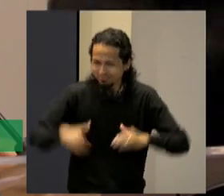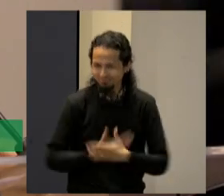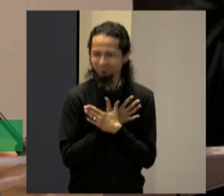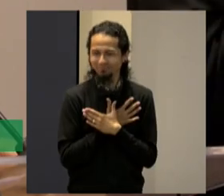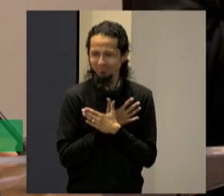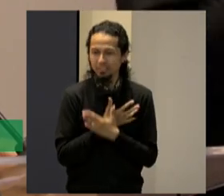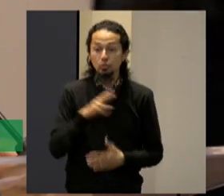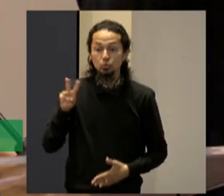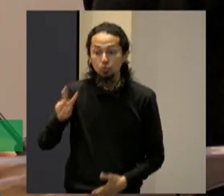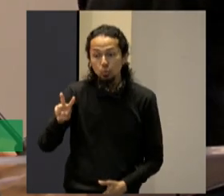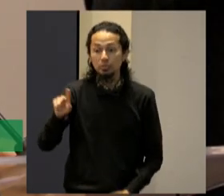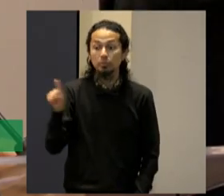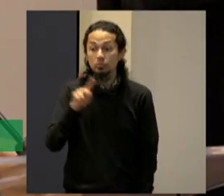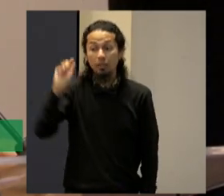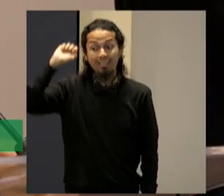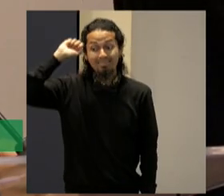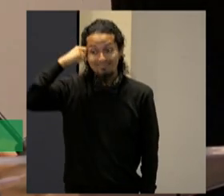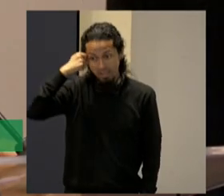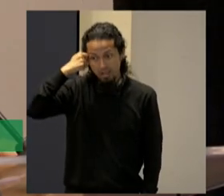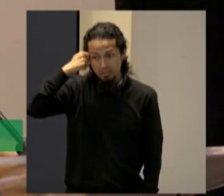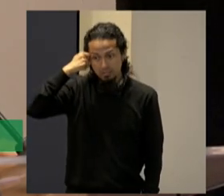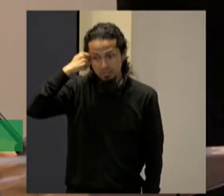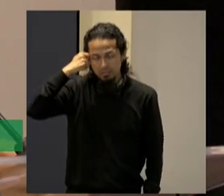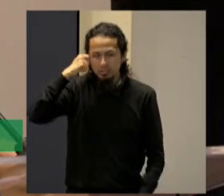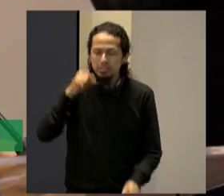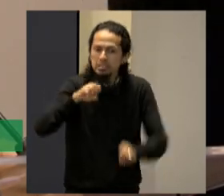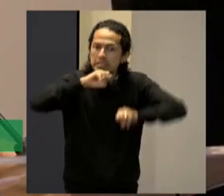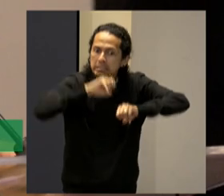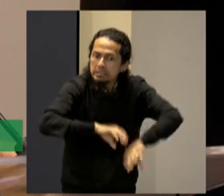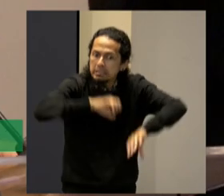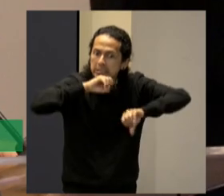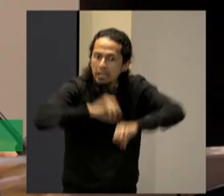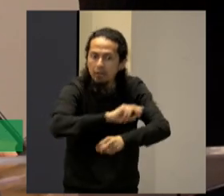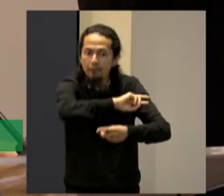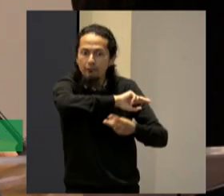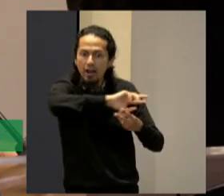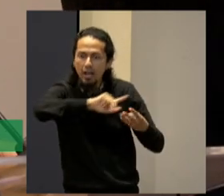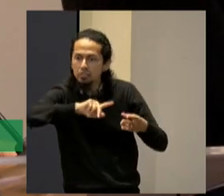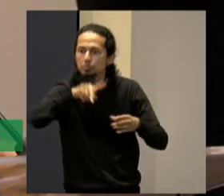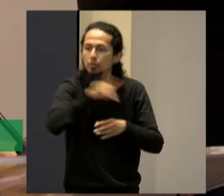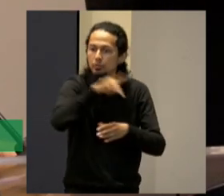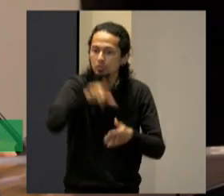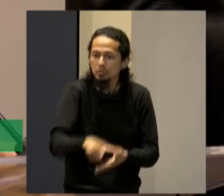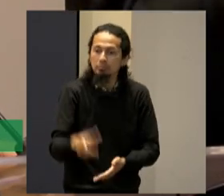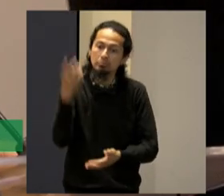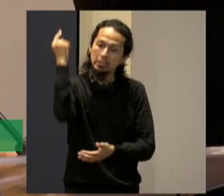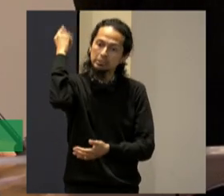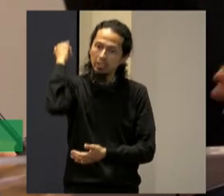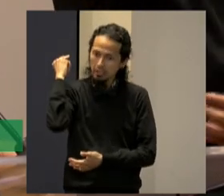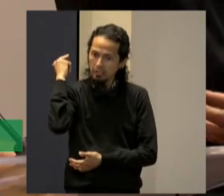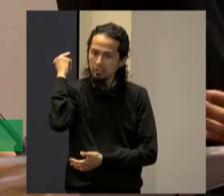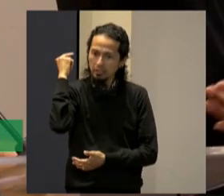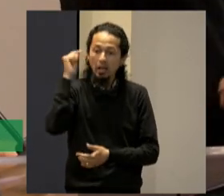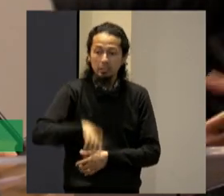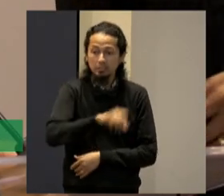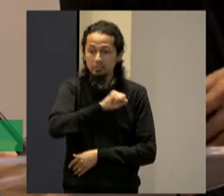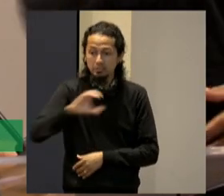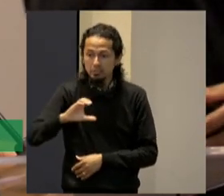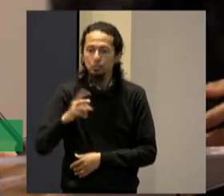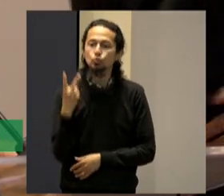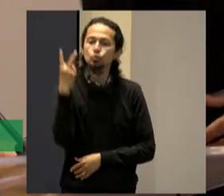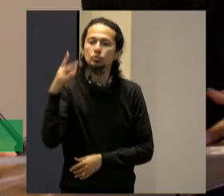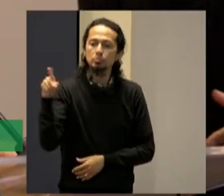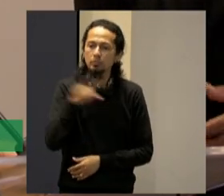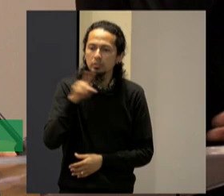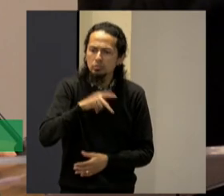duas professoras que forjaram gerações de professores, pesquisadores no estado de Santa Catarina, duas professoras negras